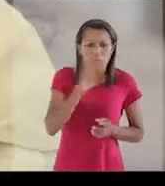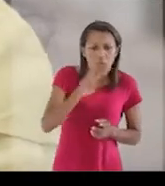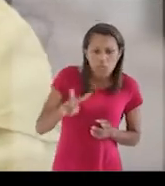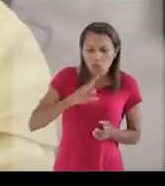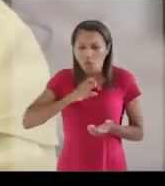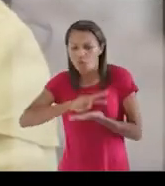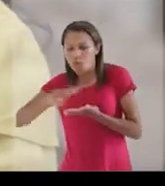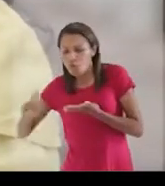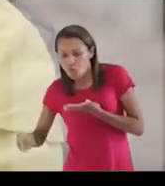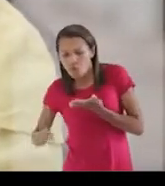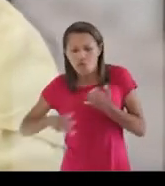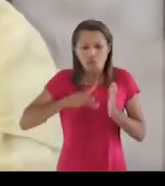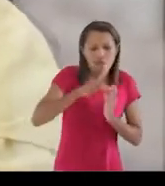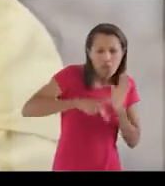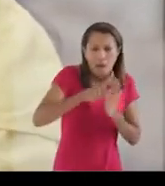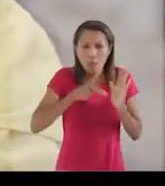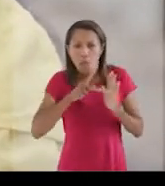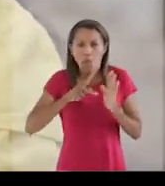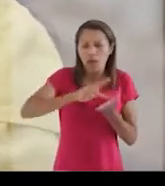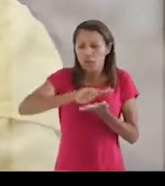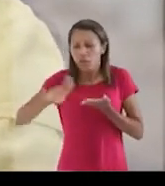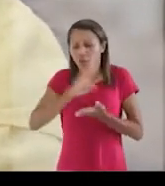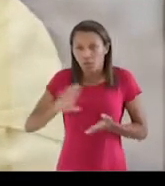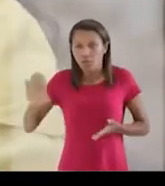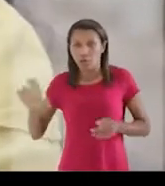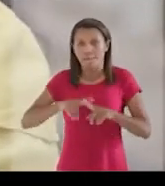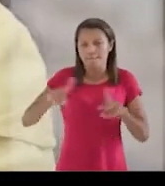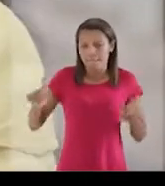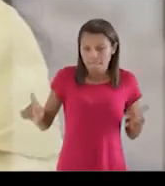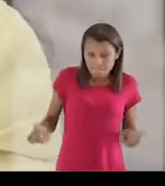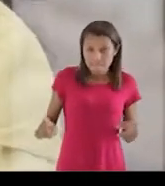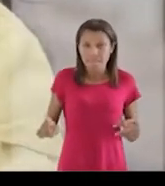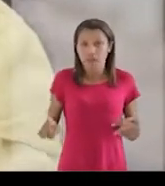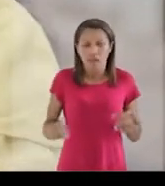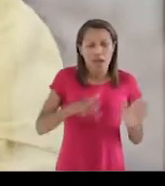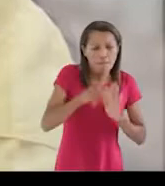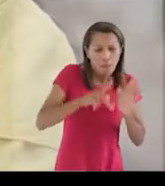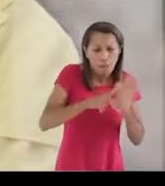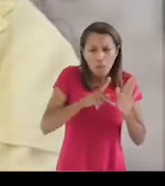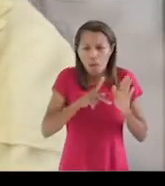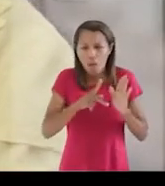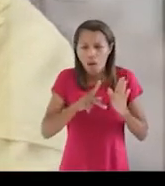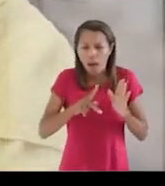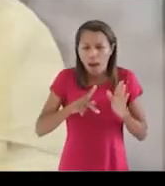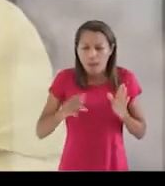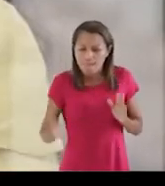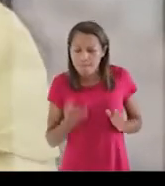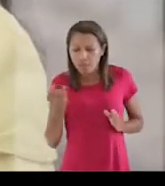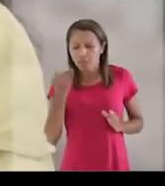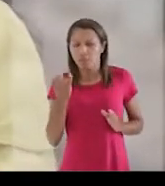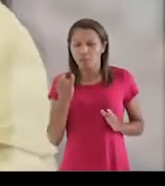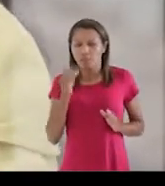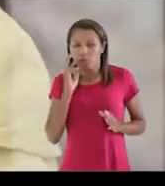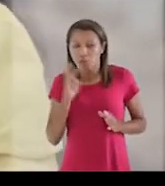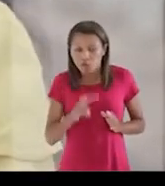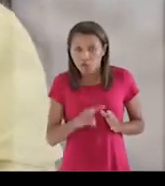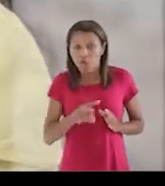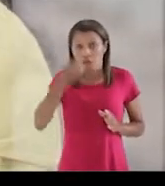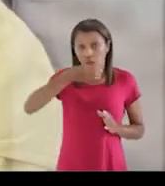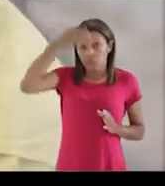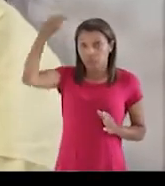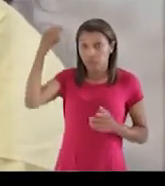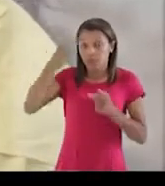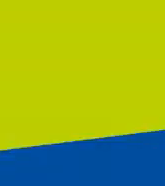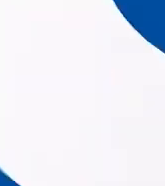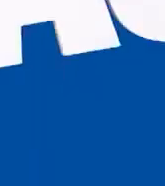Eu tenho visto proposta de vários candidatos, mas a proposta que mais nos interessou são as propostas do Neto, porque ele é uma